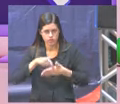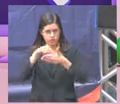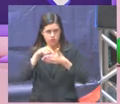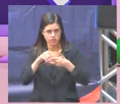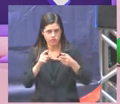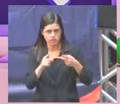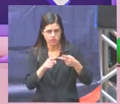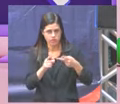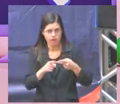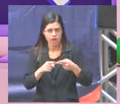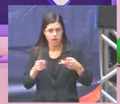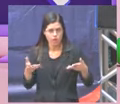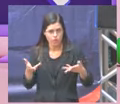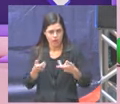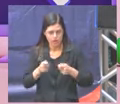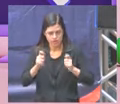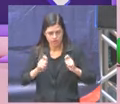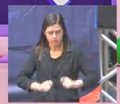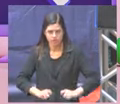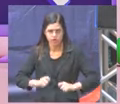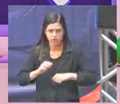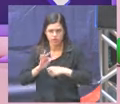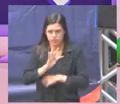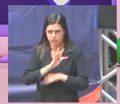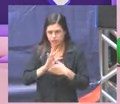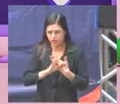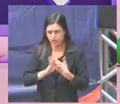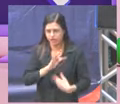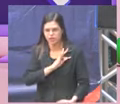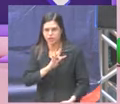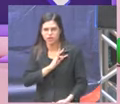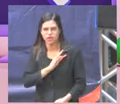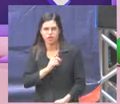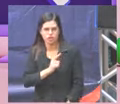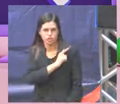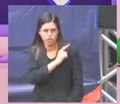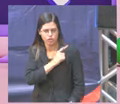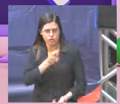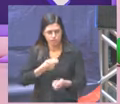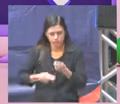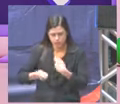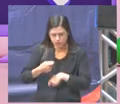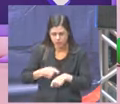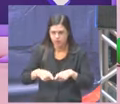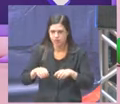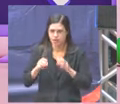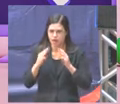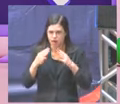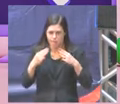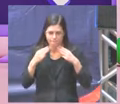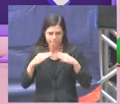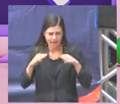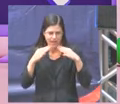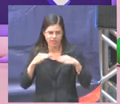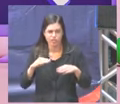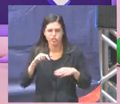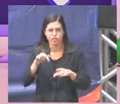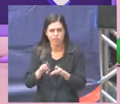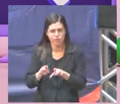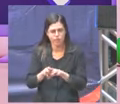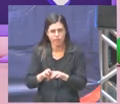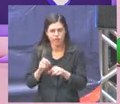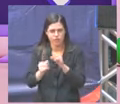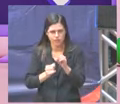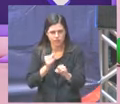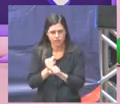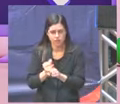As habilidades técnicas, gestão financeira, marketing digital. E as tecnologias,